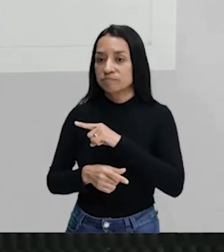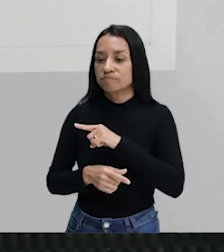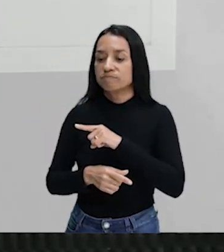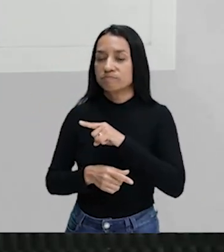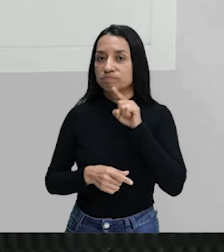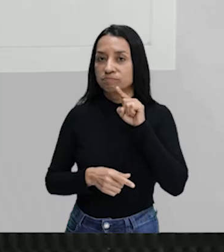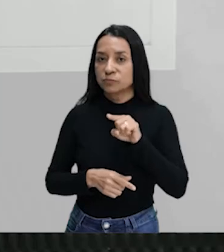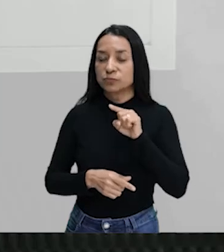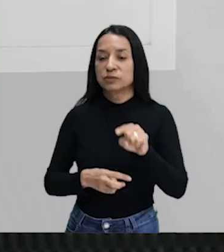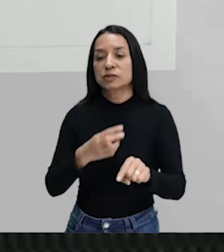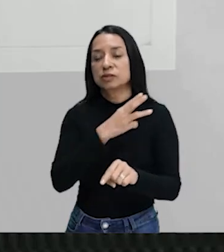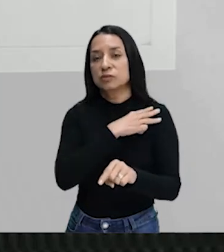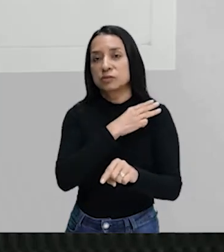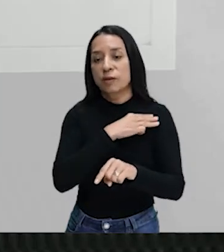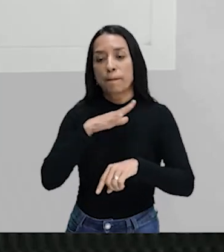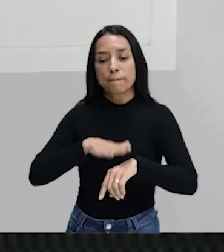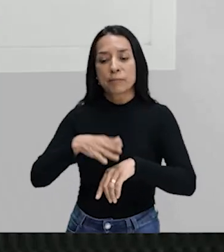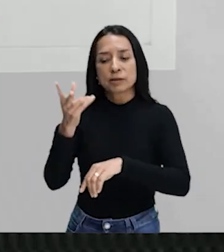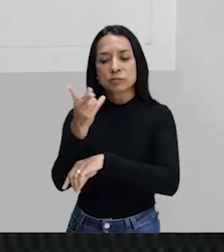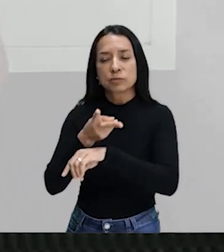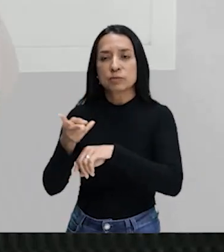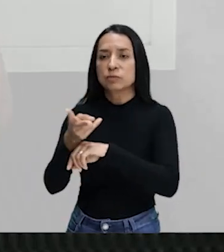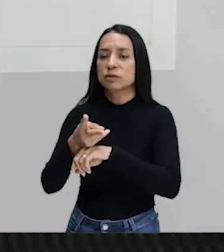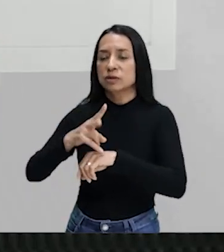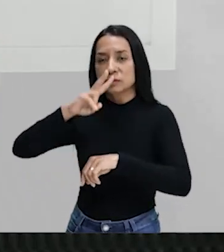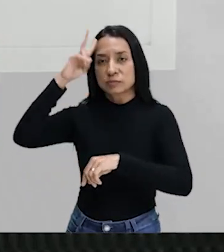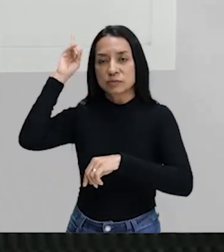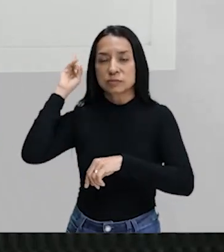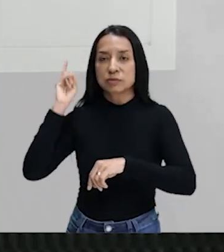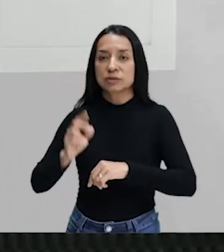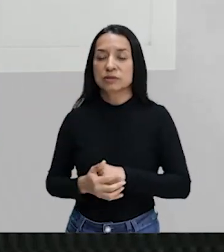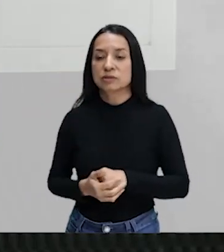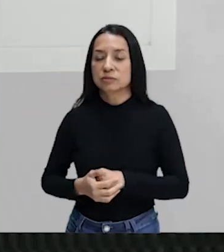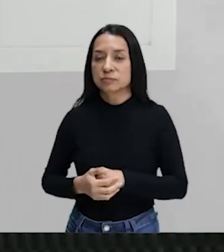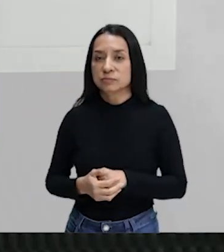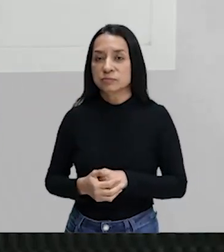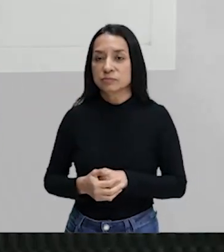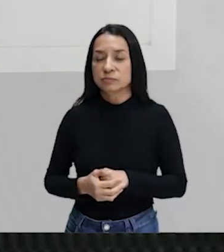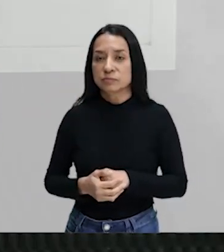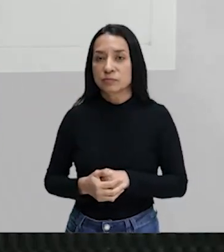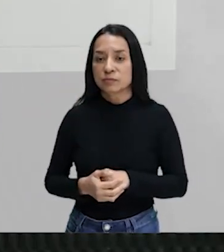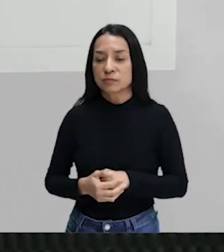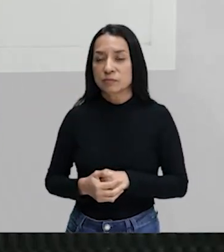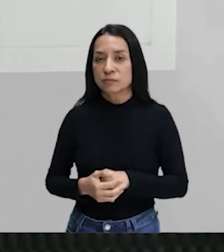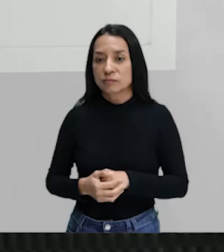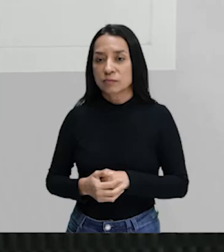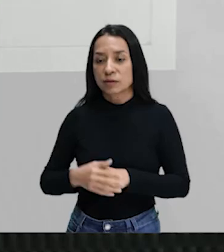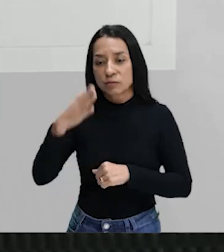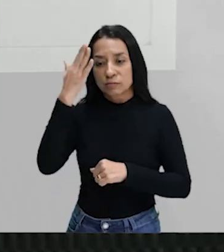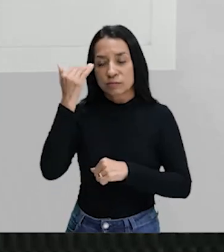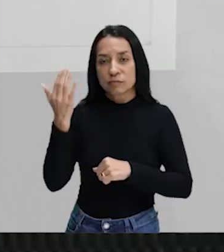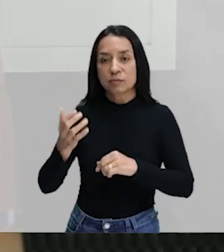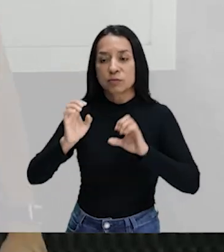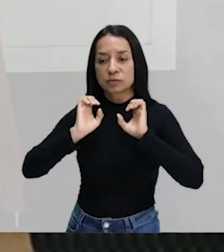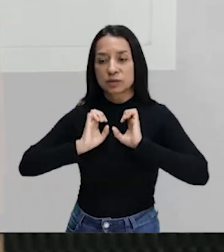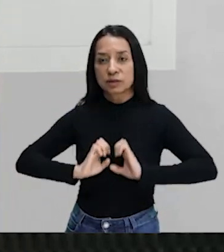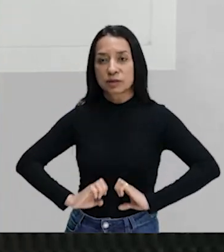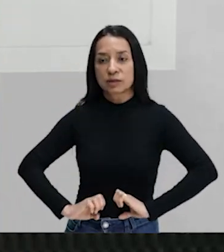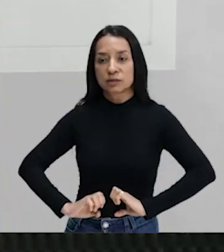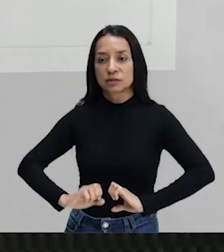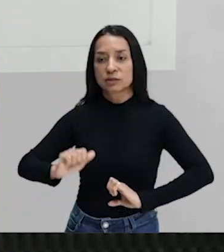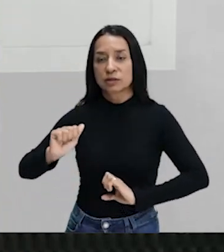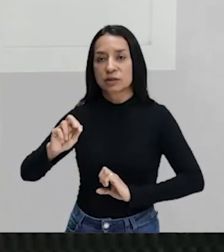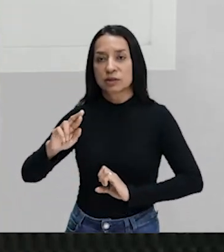ano, uma das mais buscadas em vestibulares. Famosa ética aristotélica. Tá? Vamos trazer